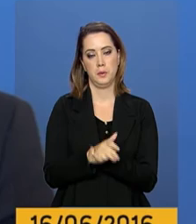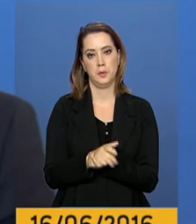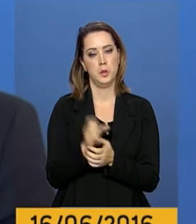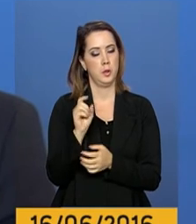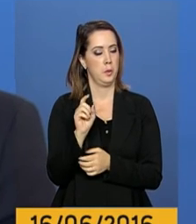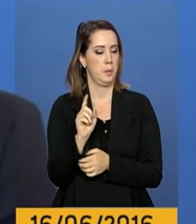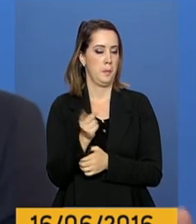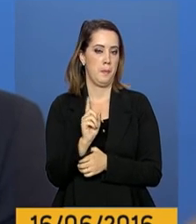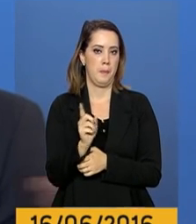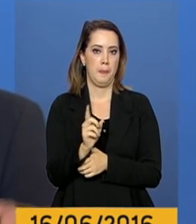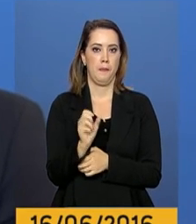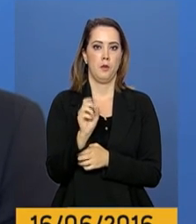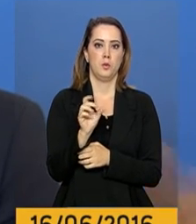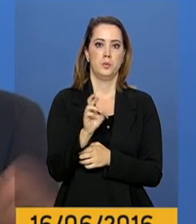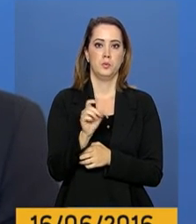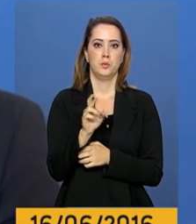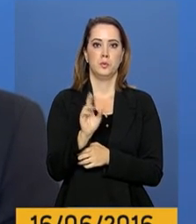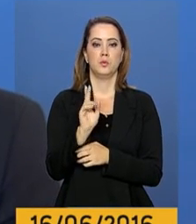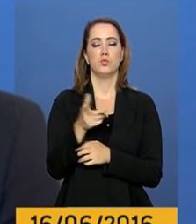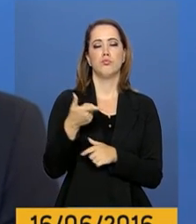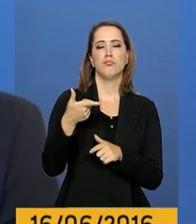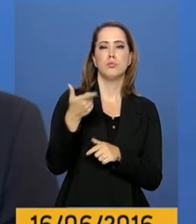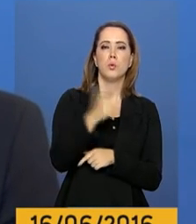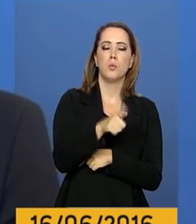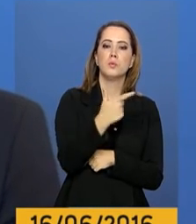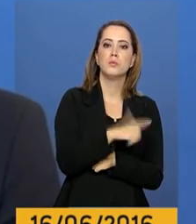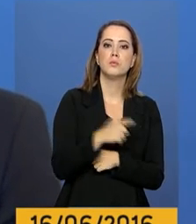ao FIES, mas outros projetos